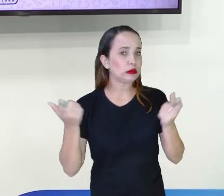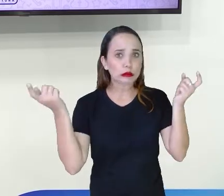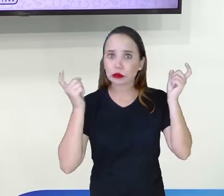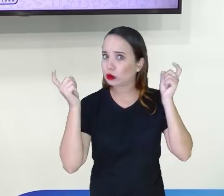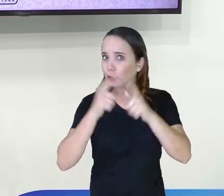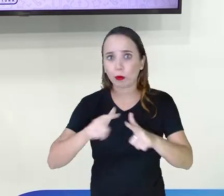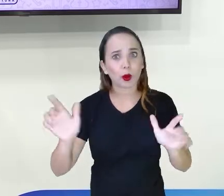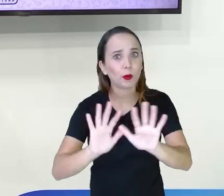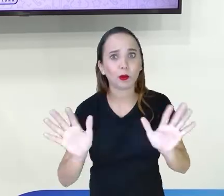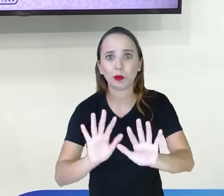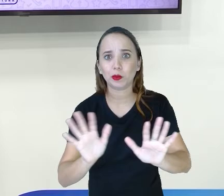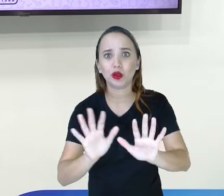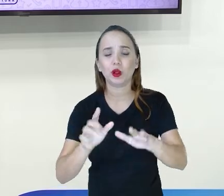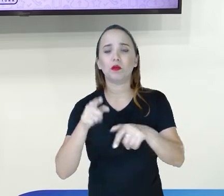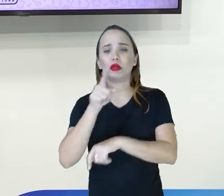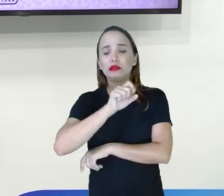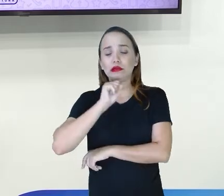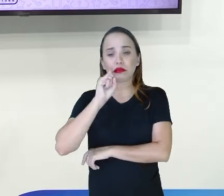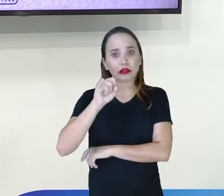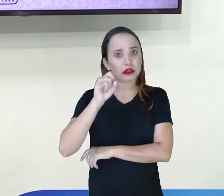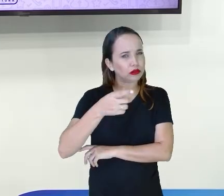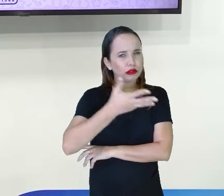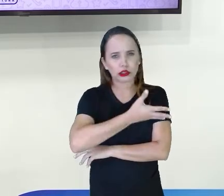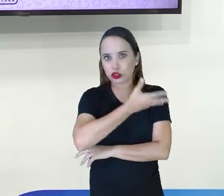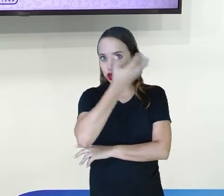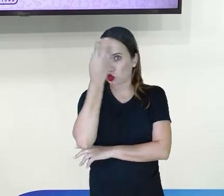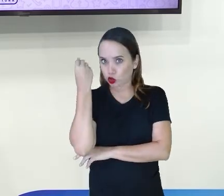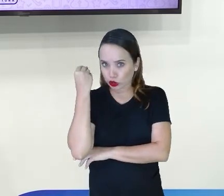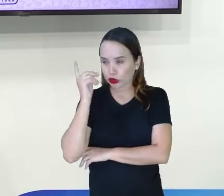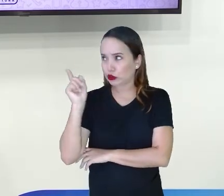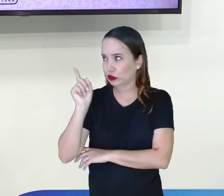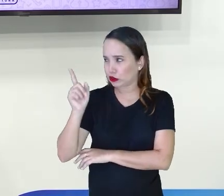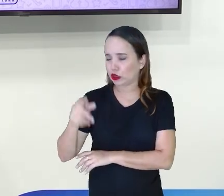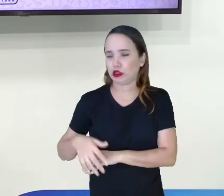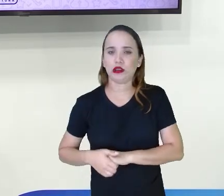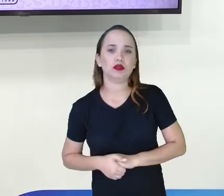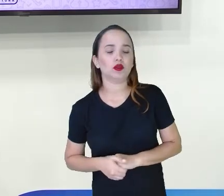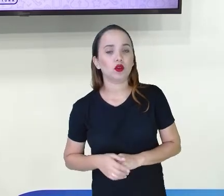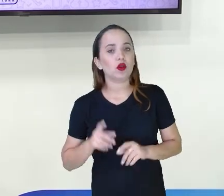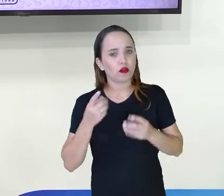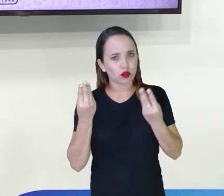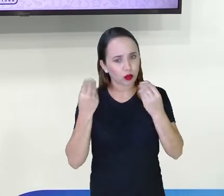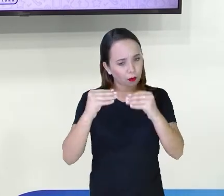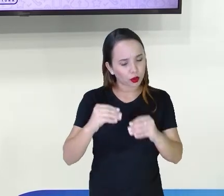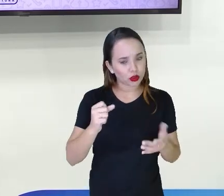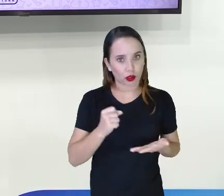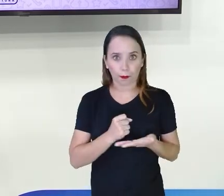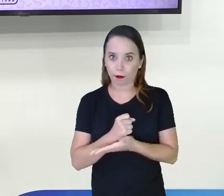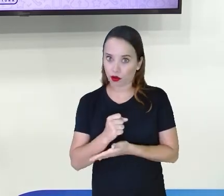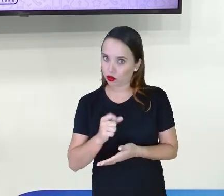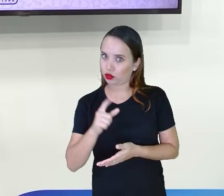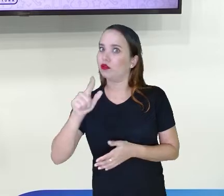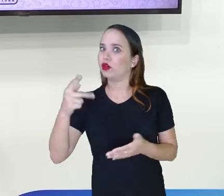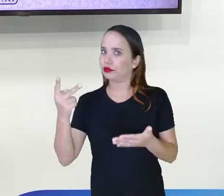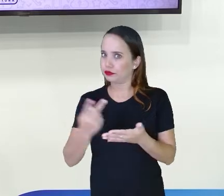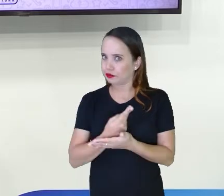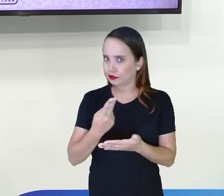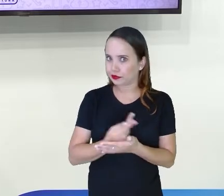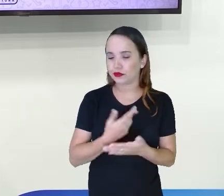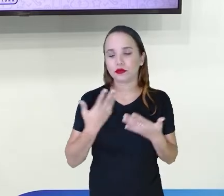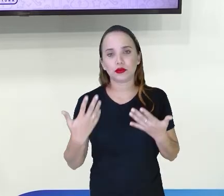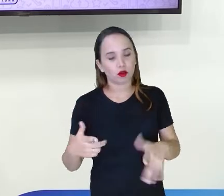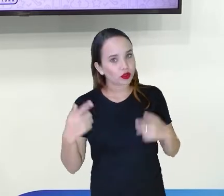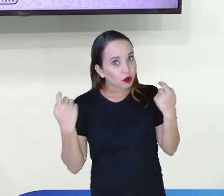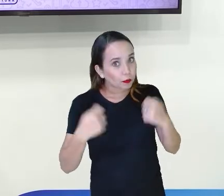você não conseguir lembrar desse raciocínio e acabar botando a base, a conta dá errada. Então, é bom você